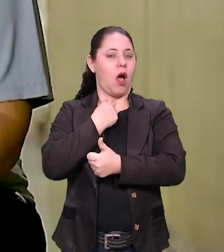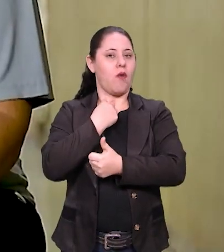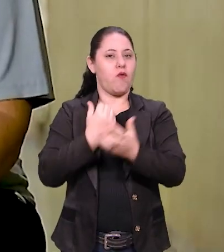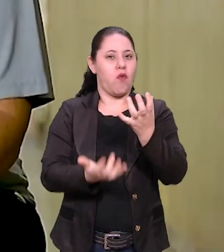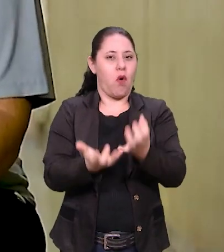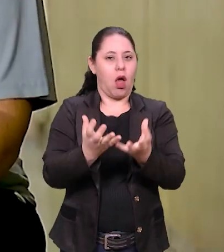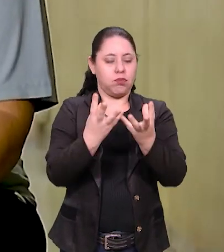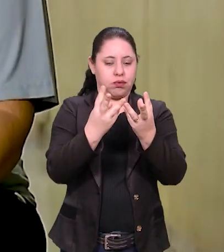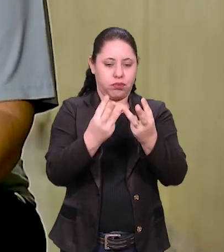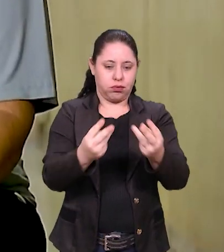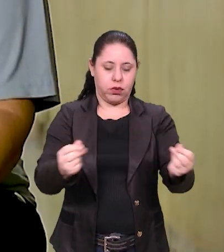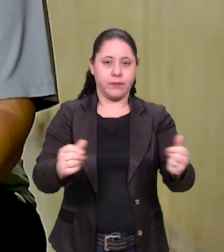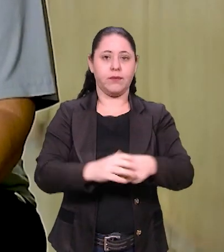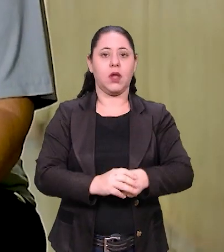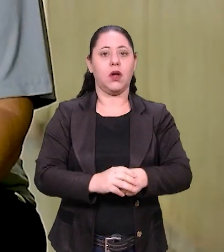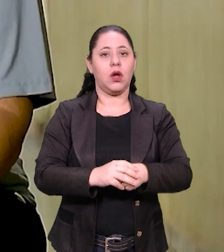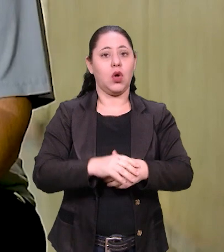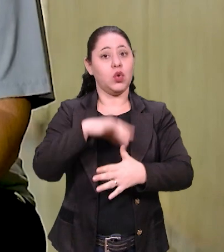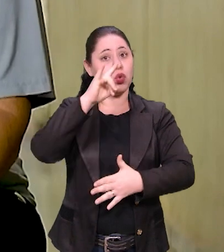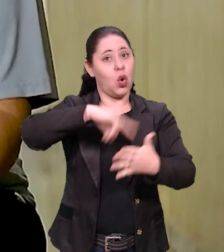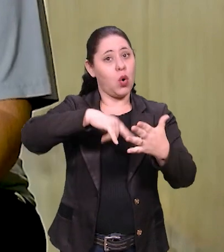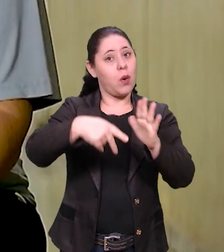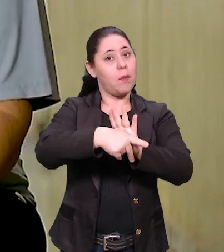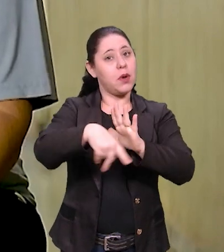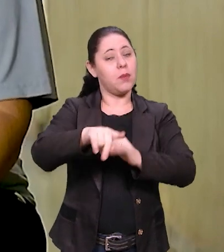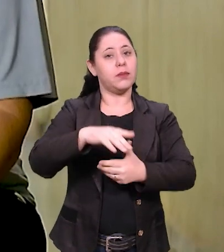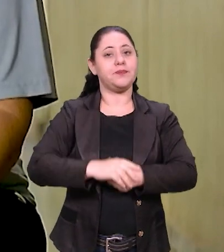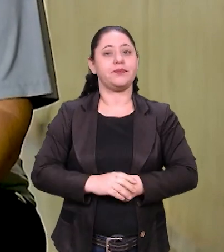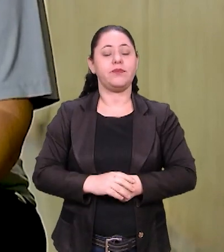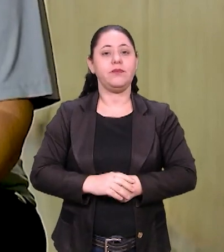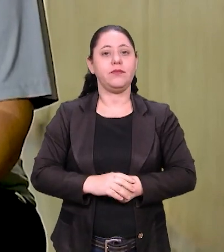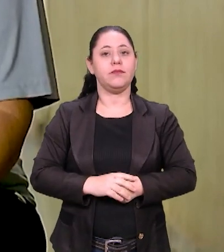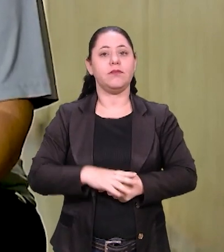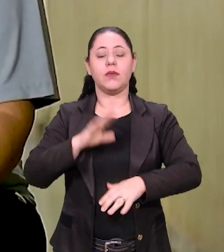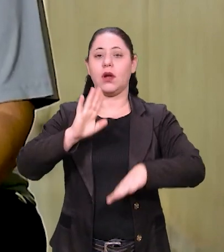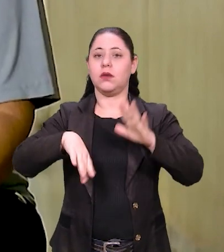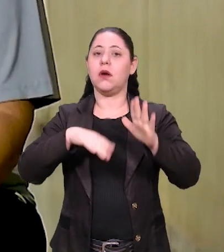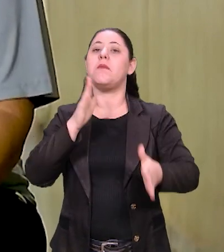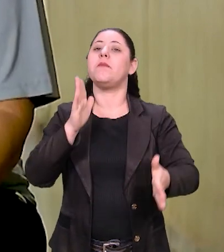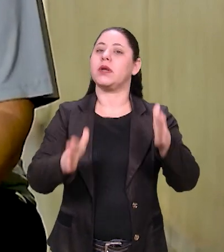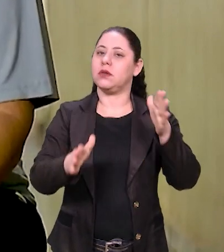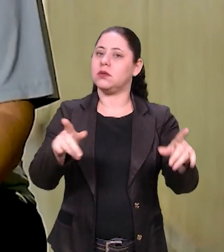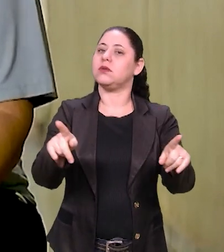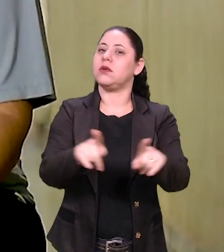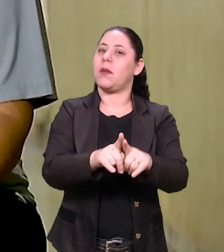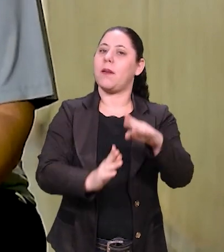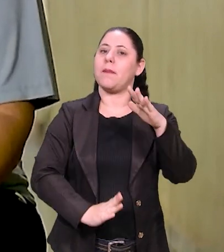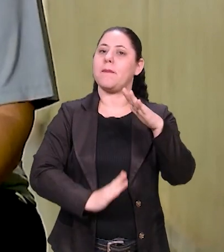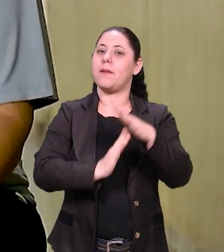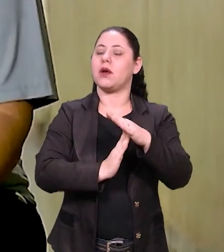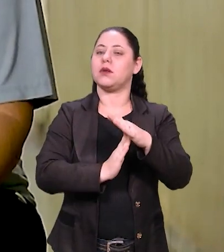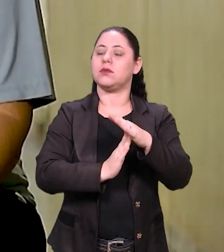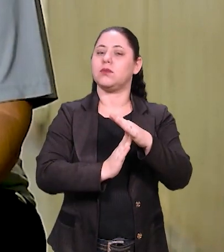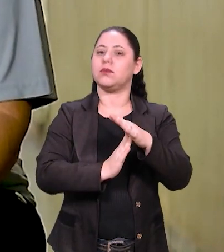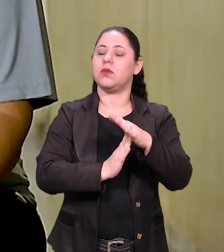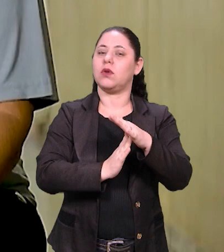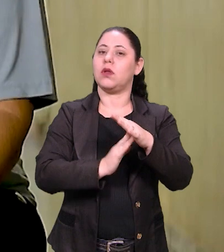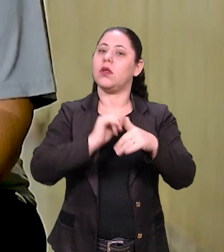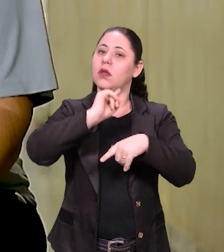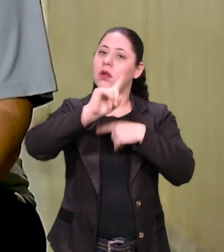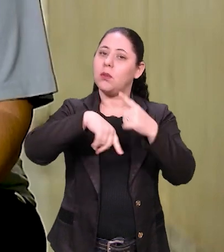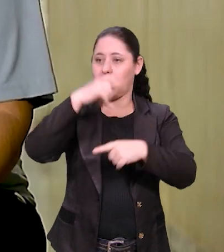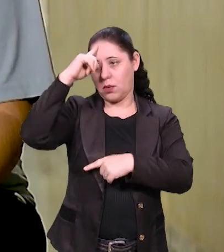ser incinerado. Documentos ficam com a gente, quase esse prazo também, está mantendo o máximo de tempo